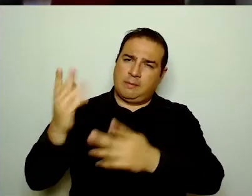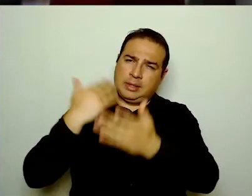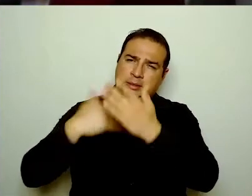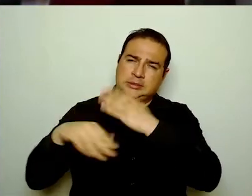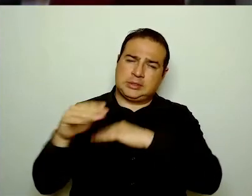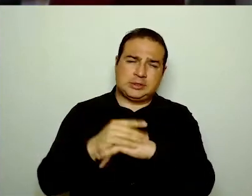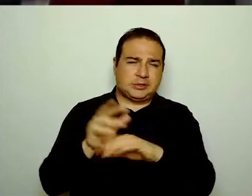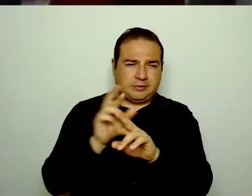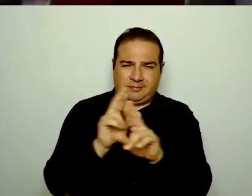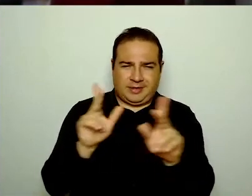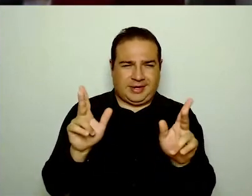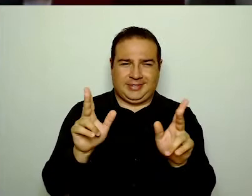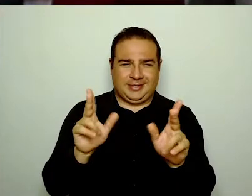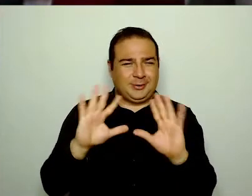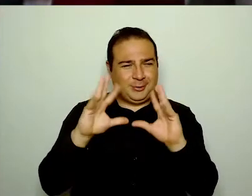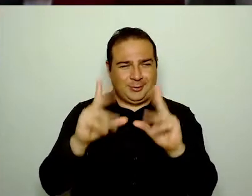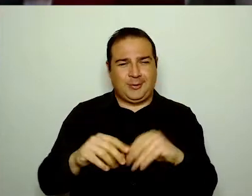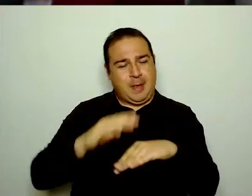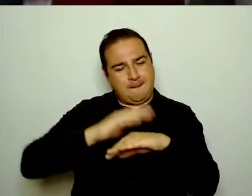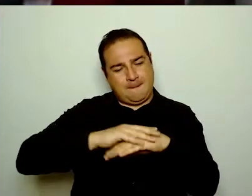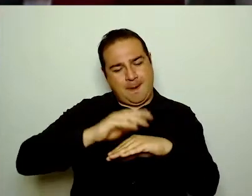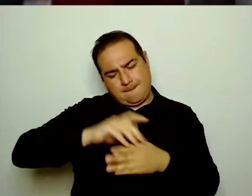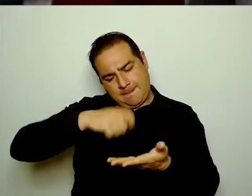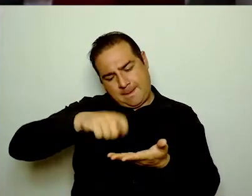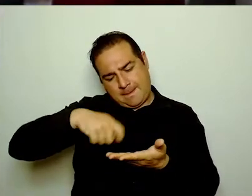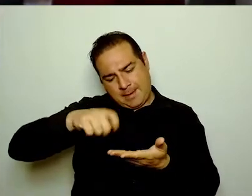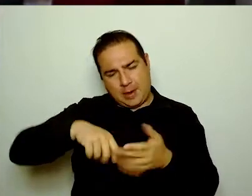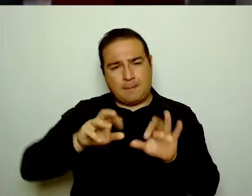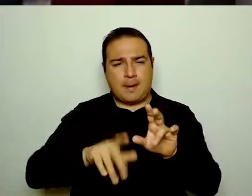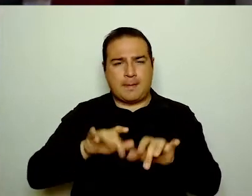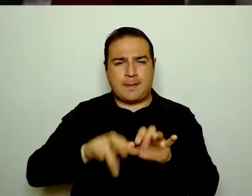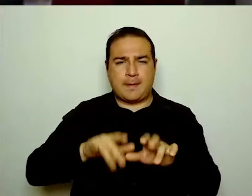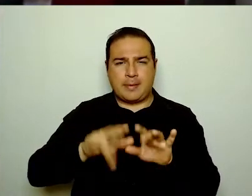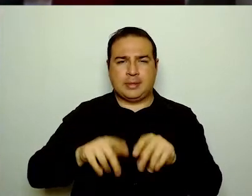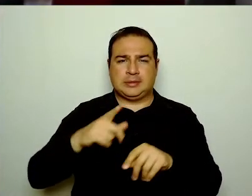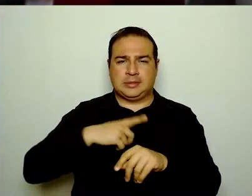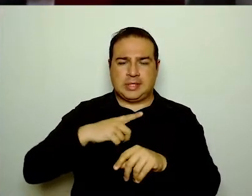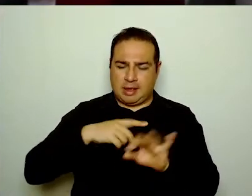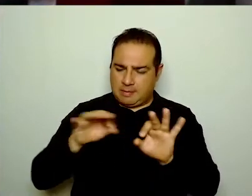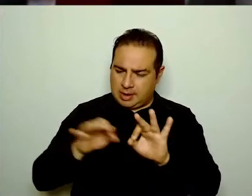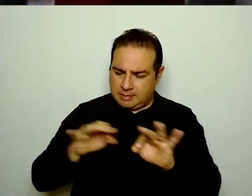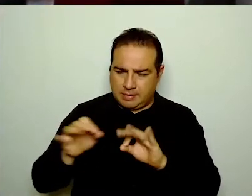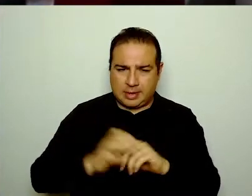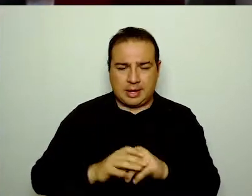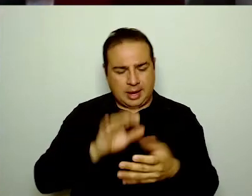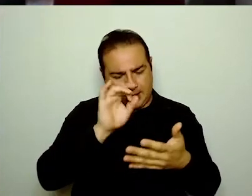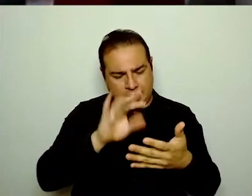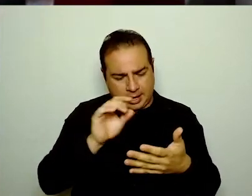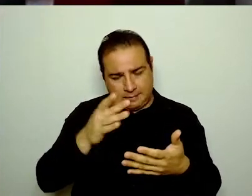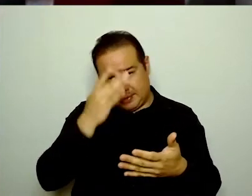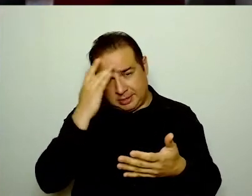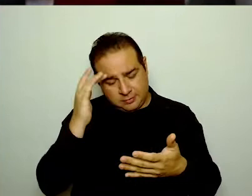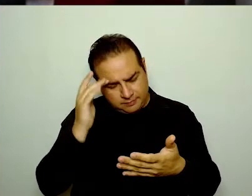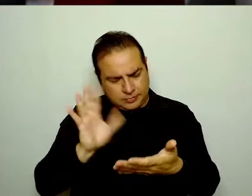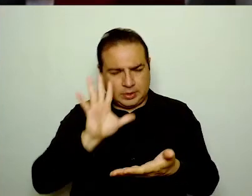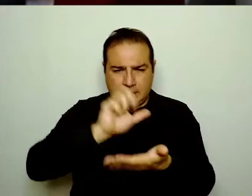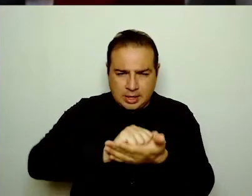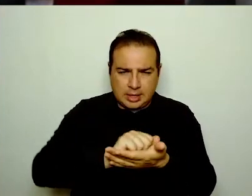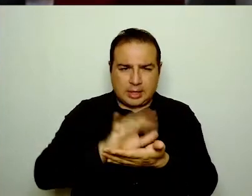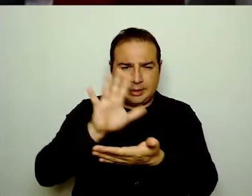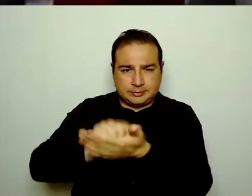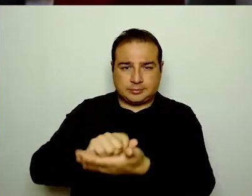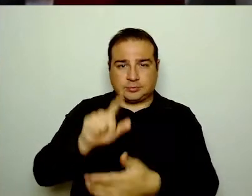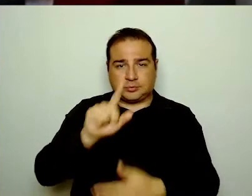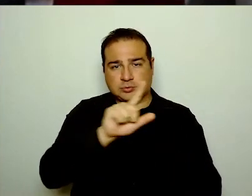a convocação dos mesários era feita de forma totalmente manual. Eles utilizavam as fichas de cada eleitor